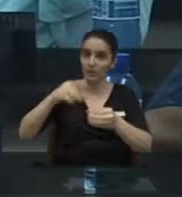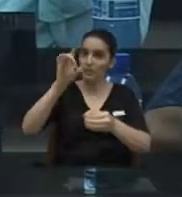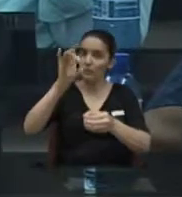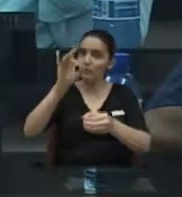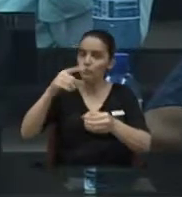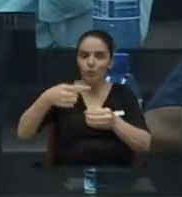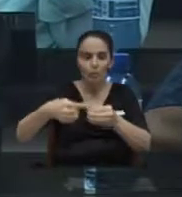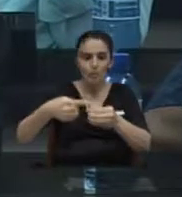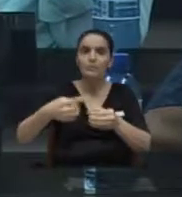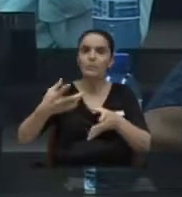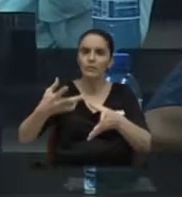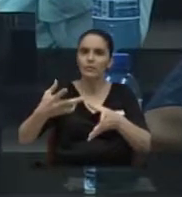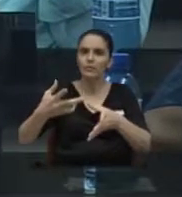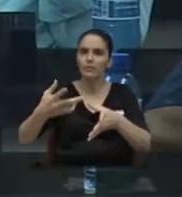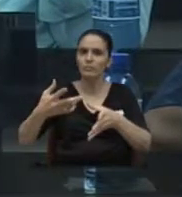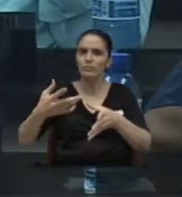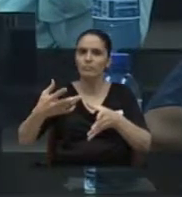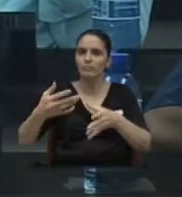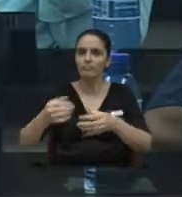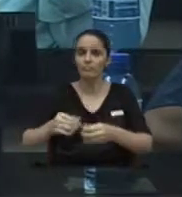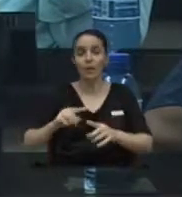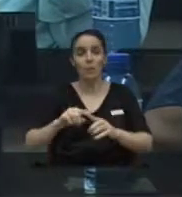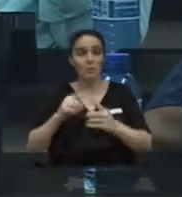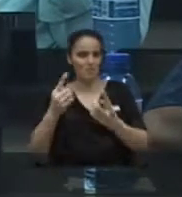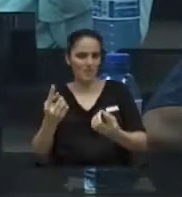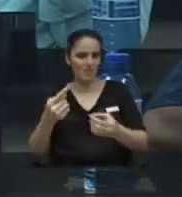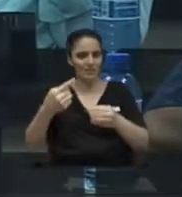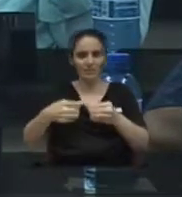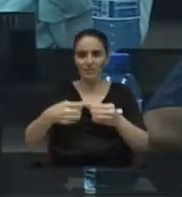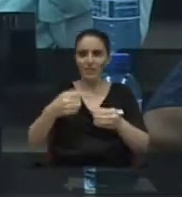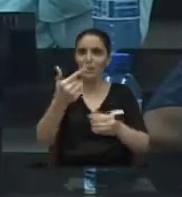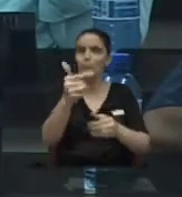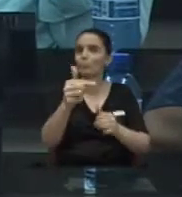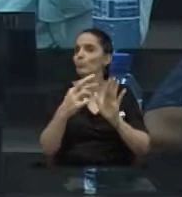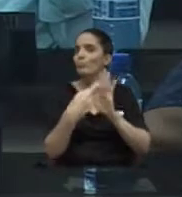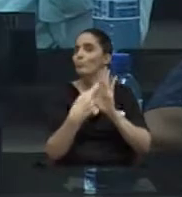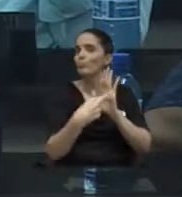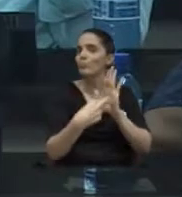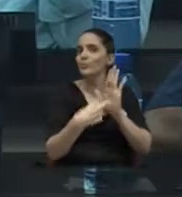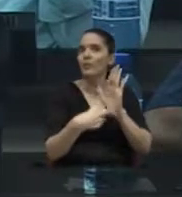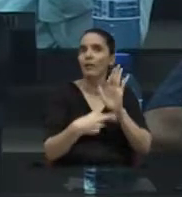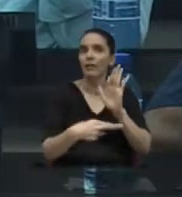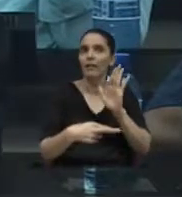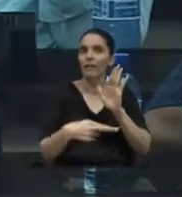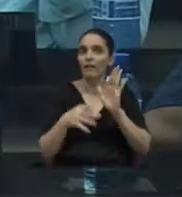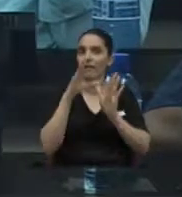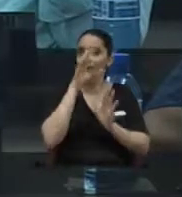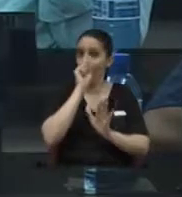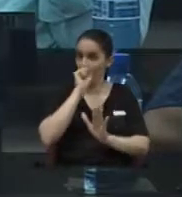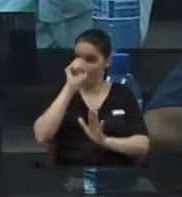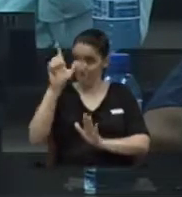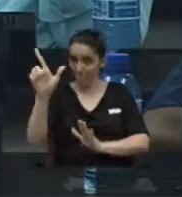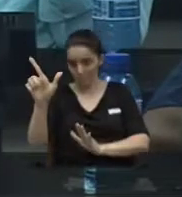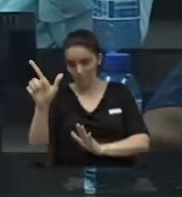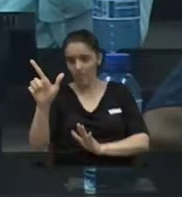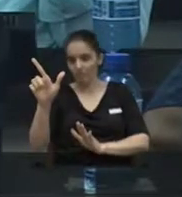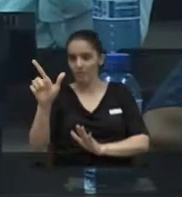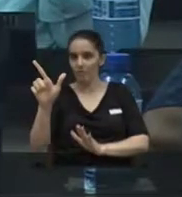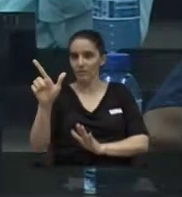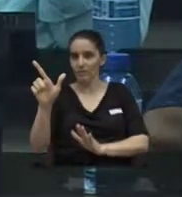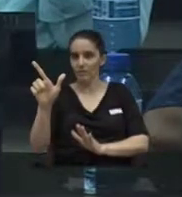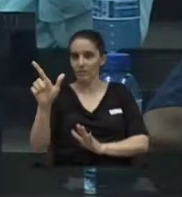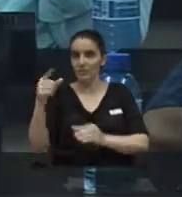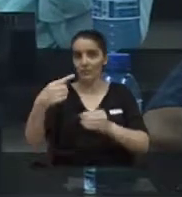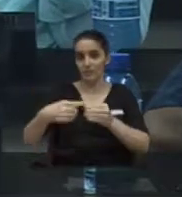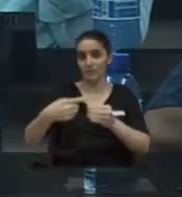municípios têm regramento para isso. Né? Limeira é um dos municípios que tem